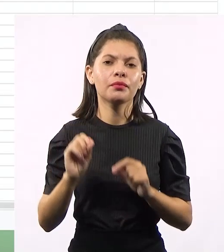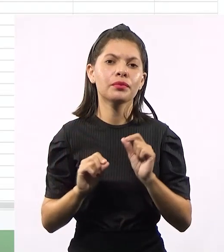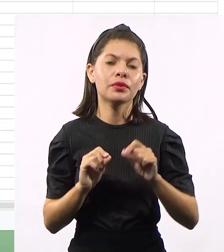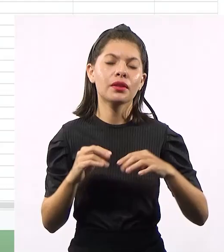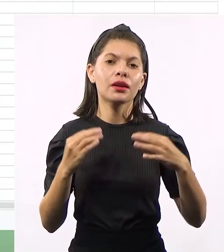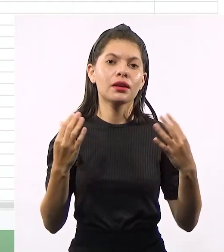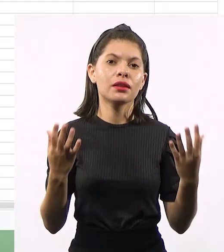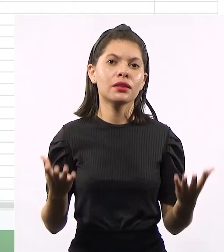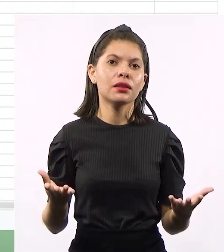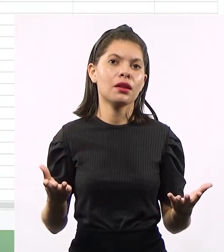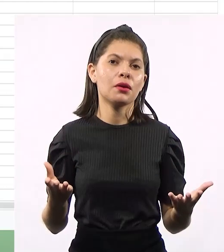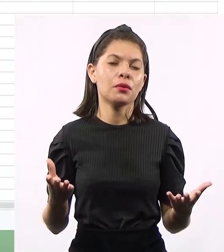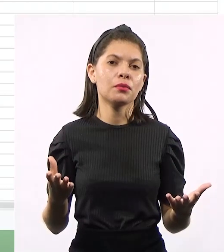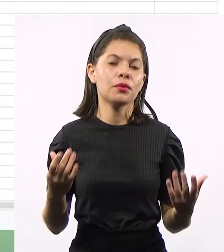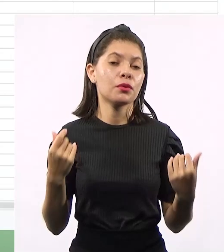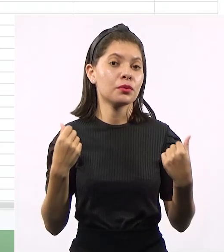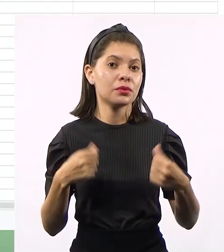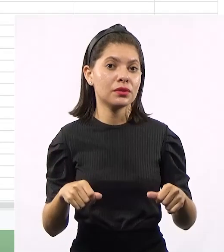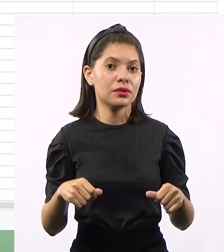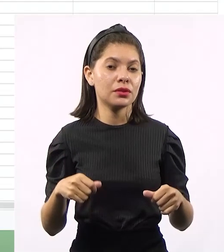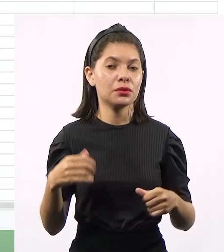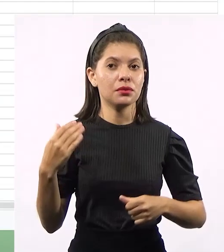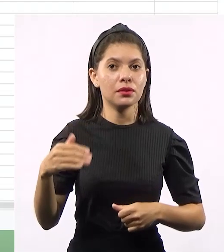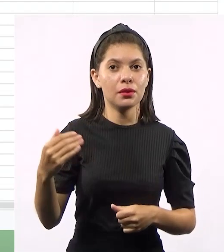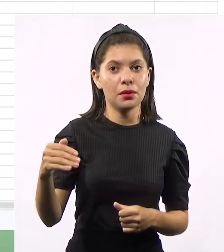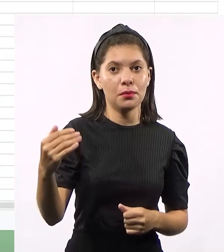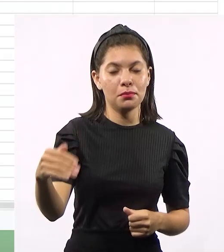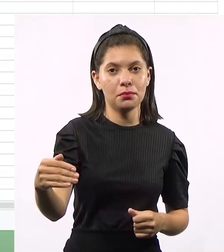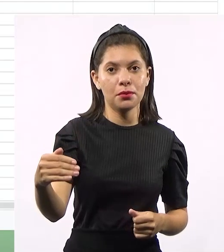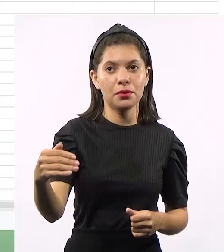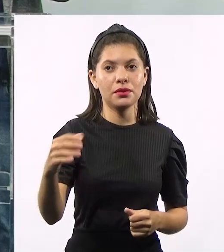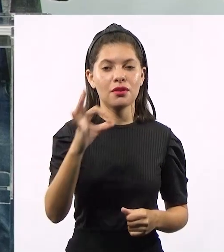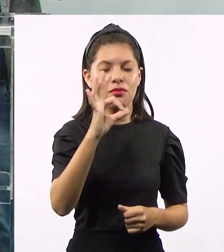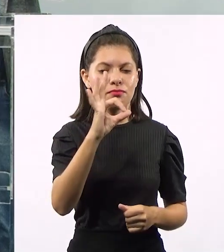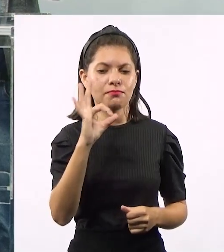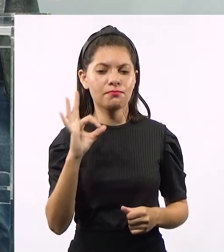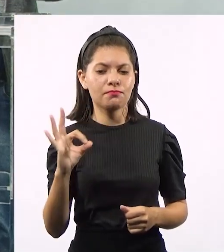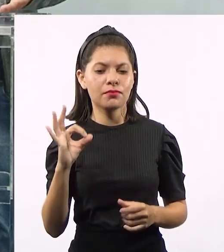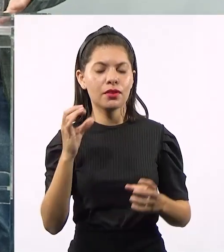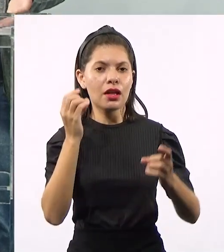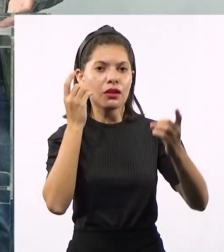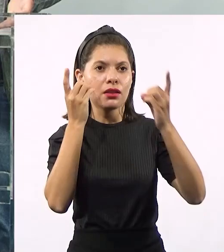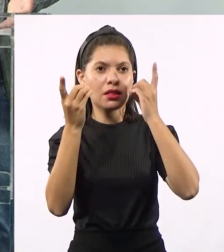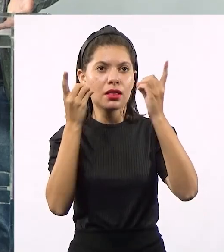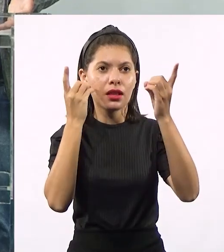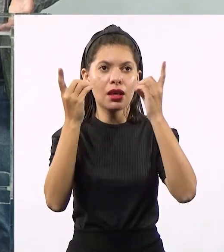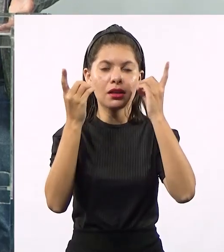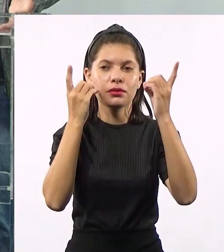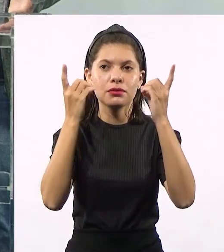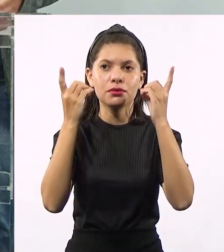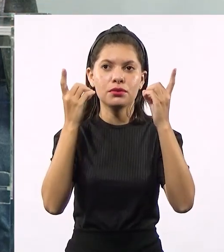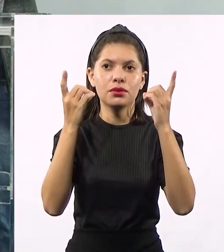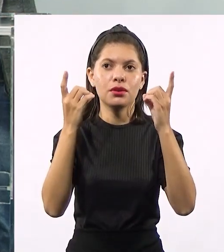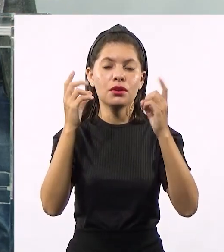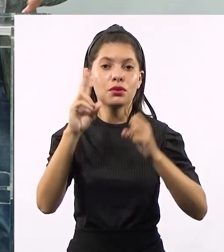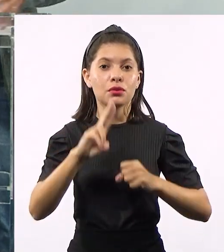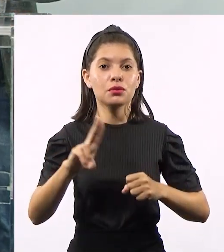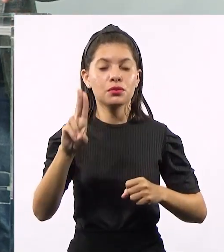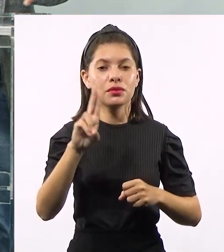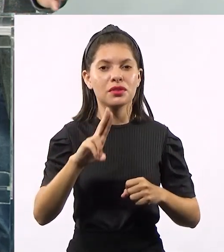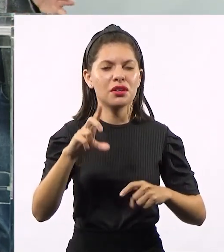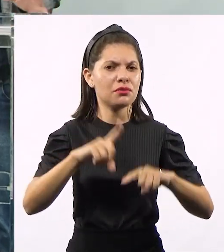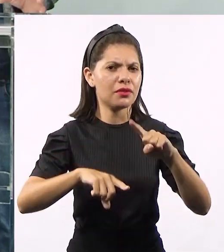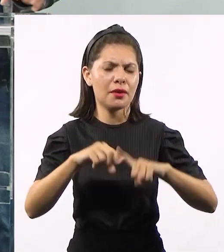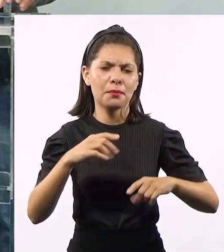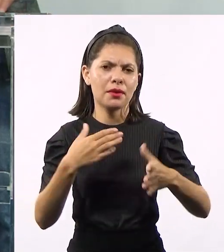restringir. Então, automaticamente, eu consigo depois tabular esses dados usando qualquer outra ferramenta de estatística, o R ou